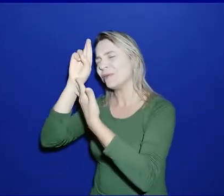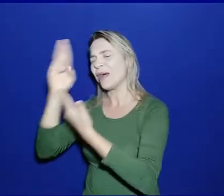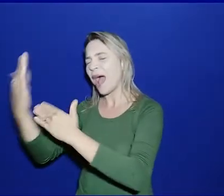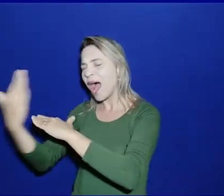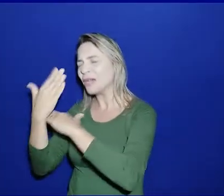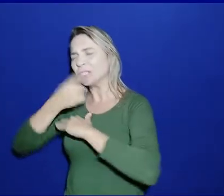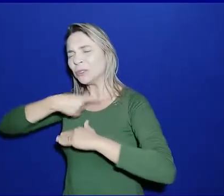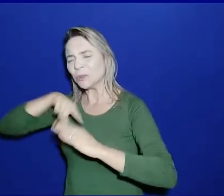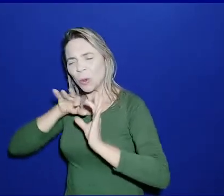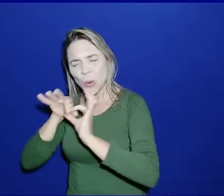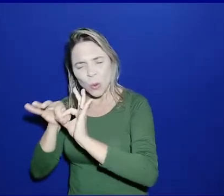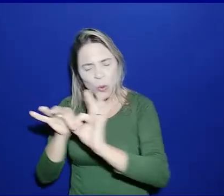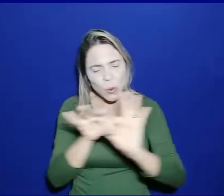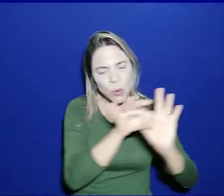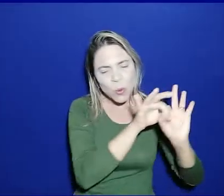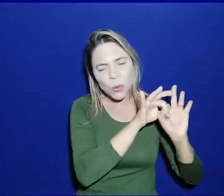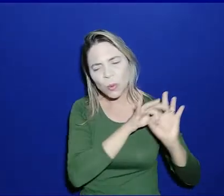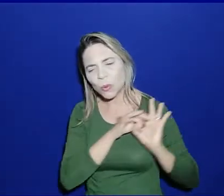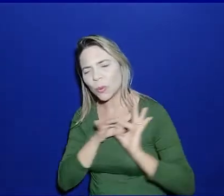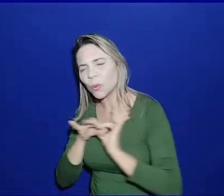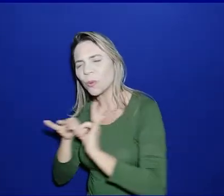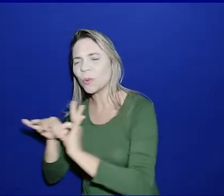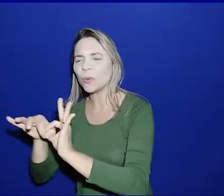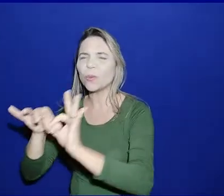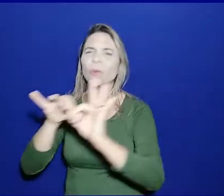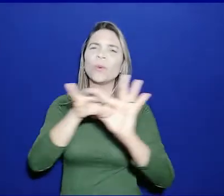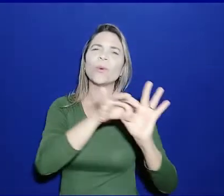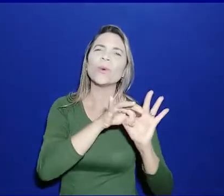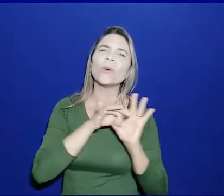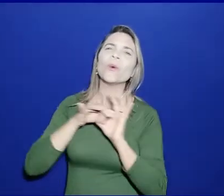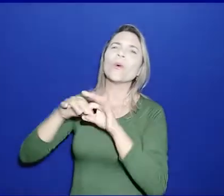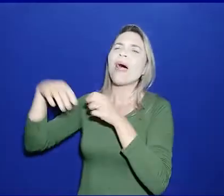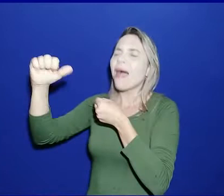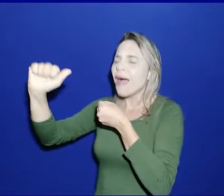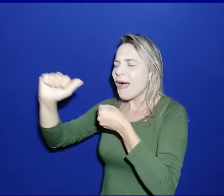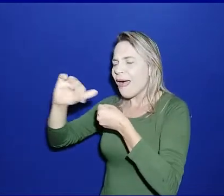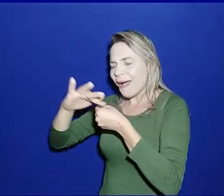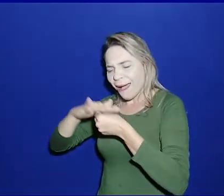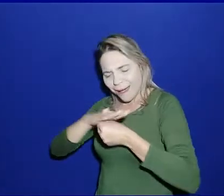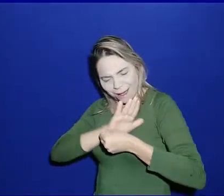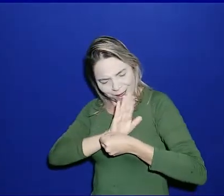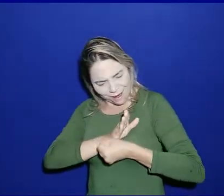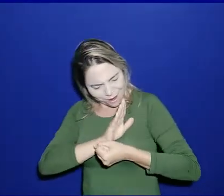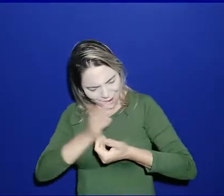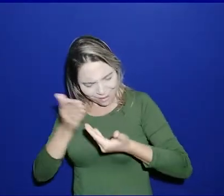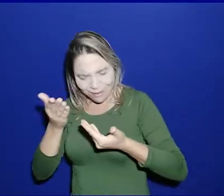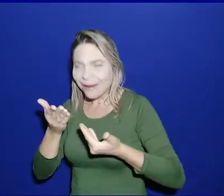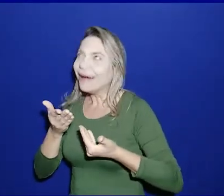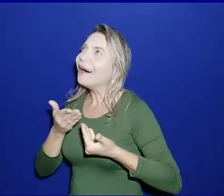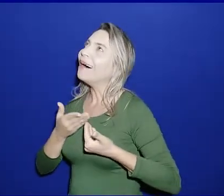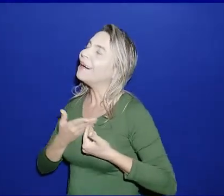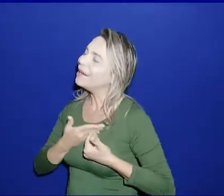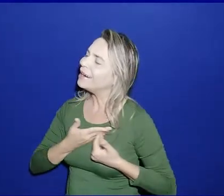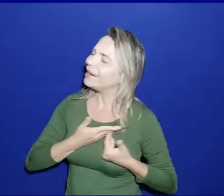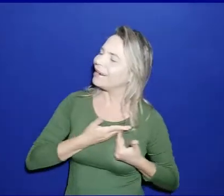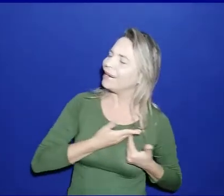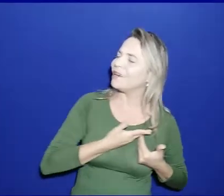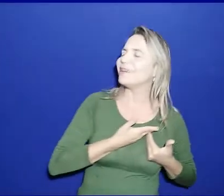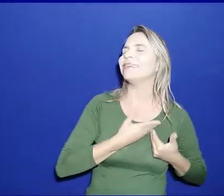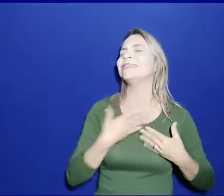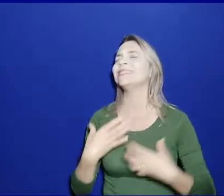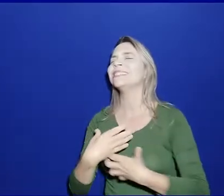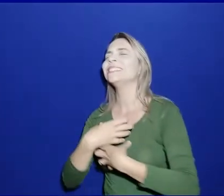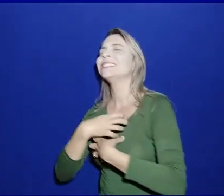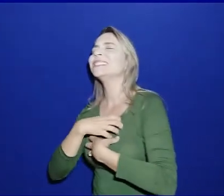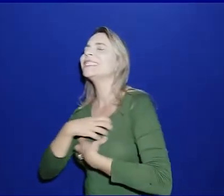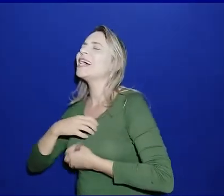conservar-nos em união, encher-nos bem o coração do